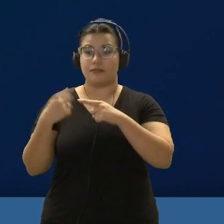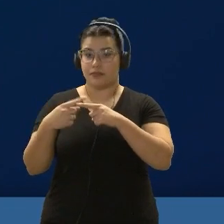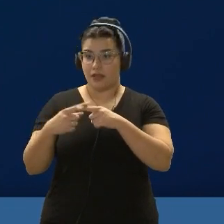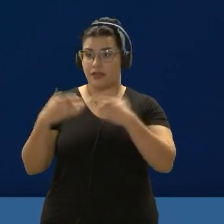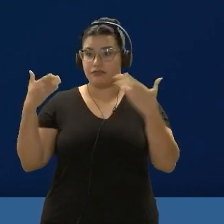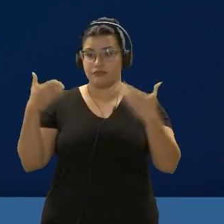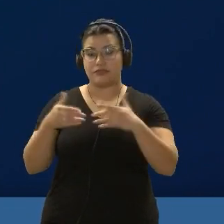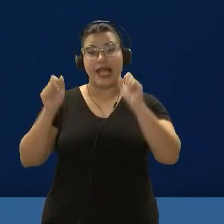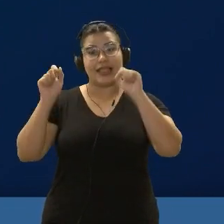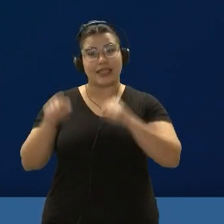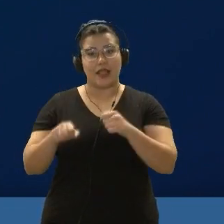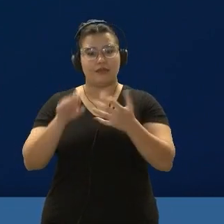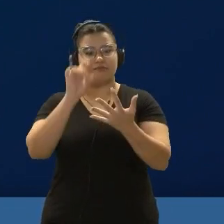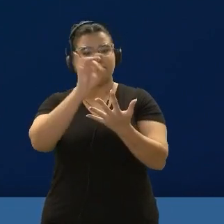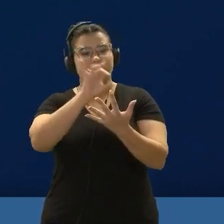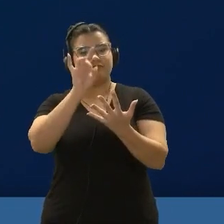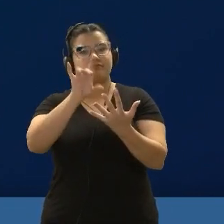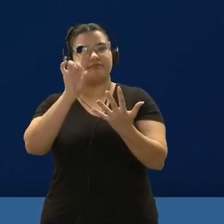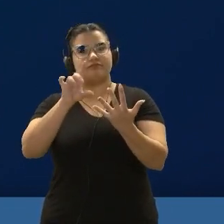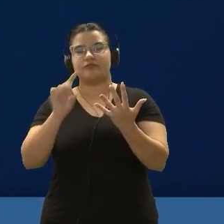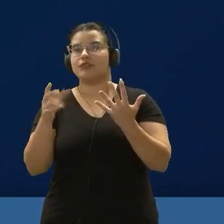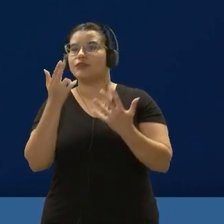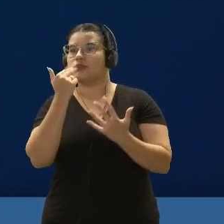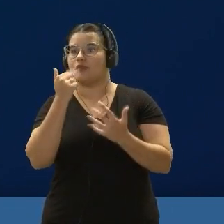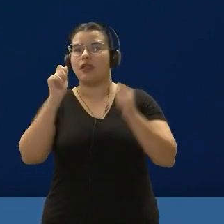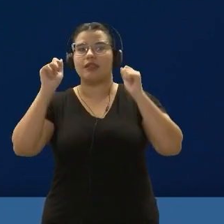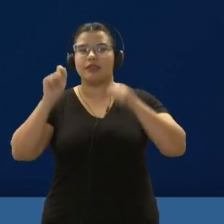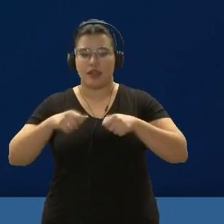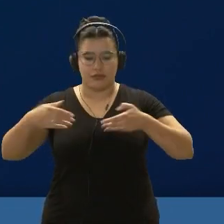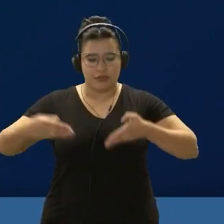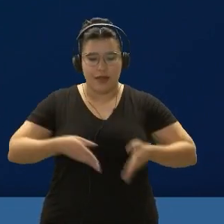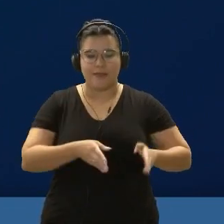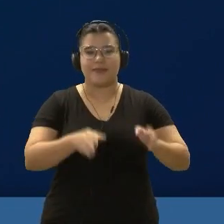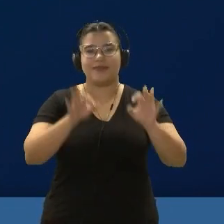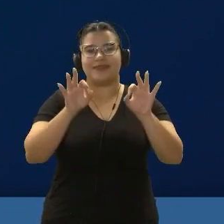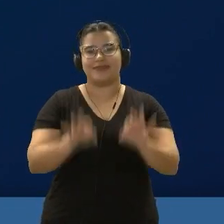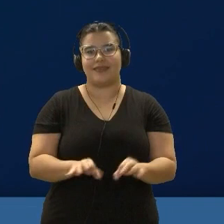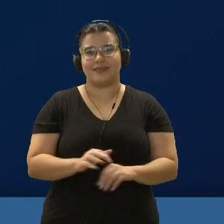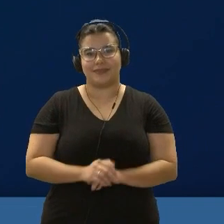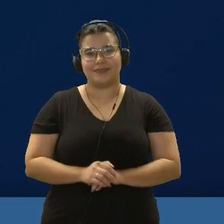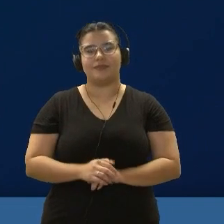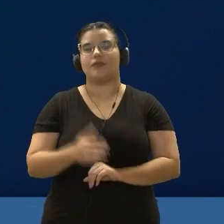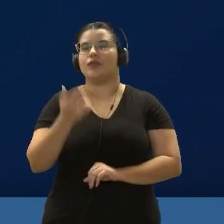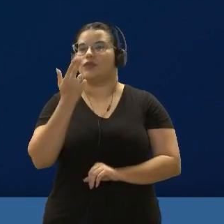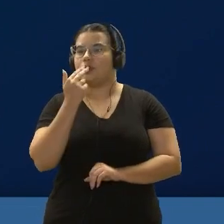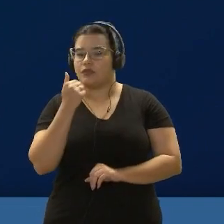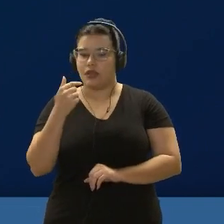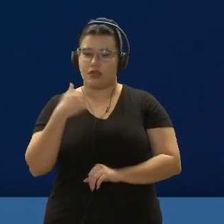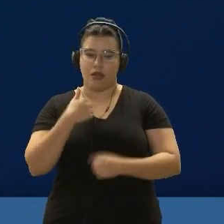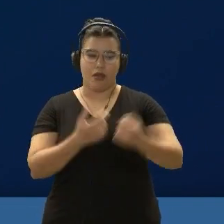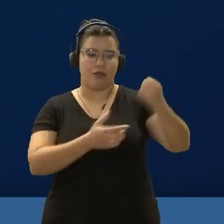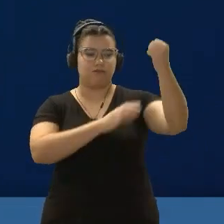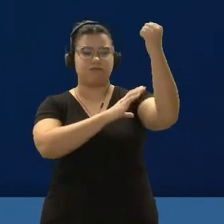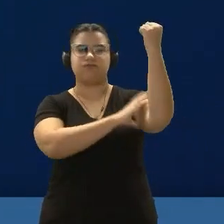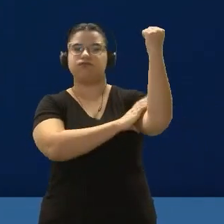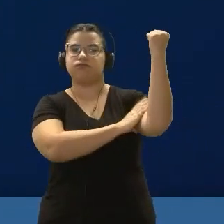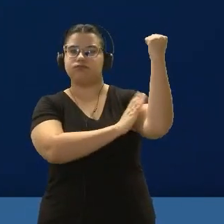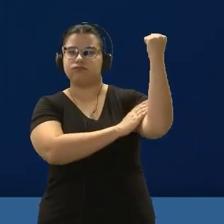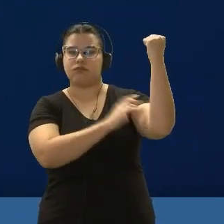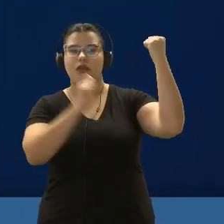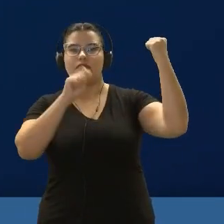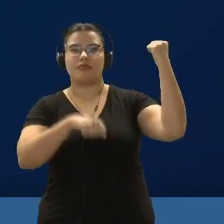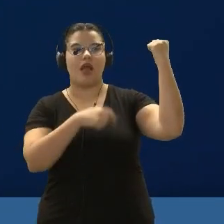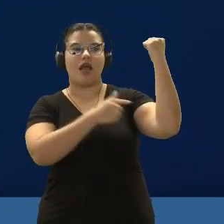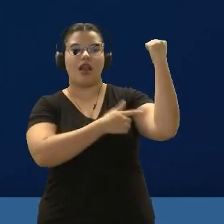que cada um desses macronutrientes vá para o lugar certo. A proteína vai direto para o músculo porque tem um carboidrato para gerar